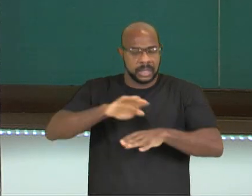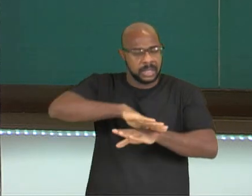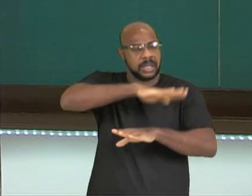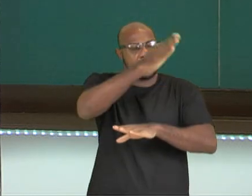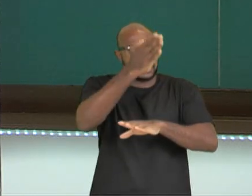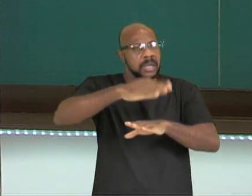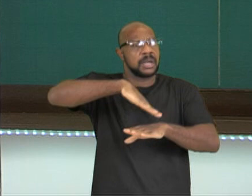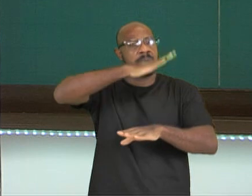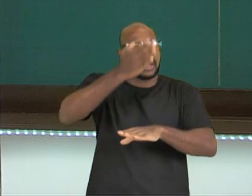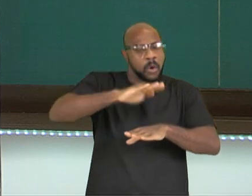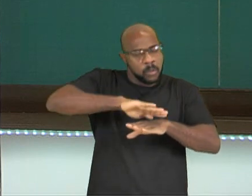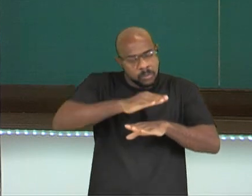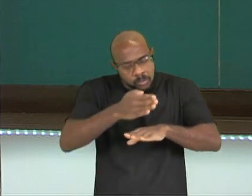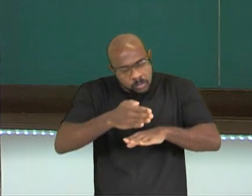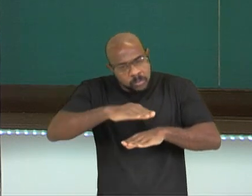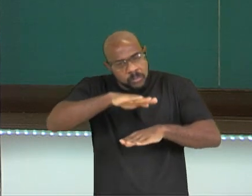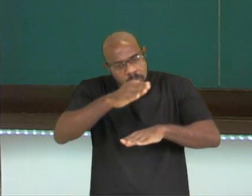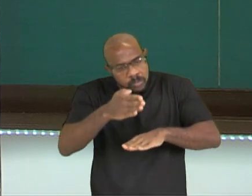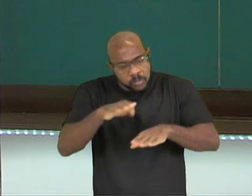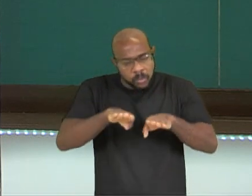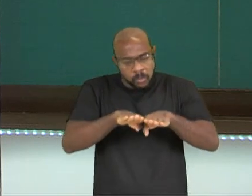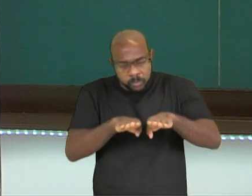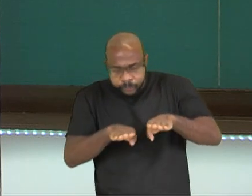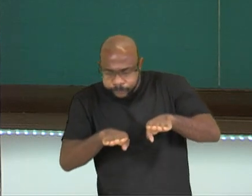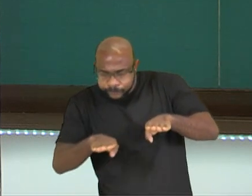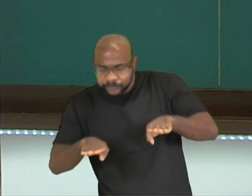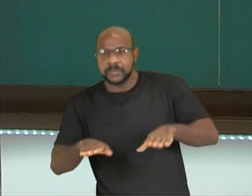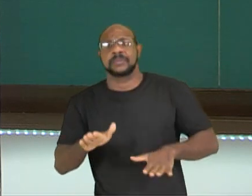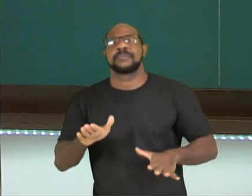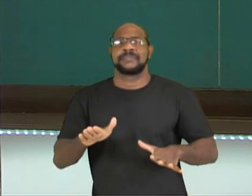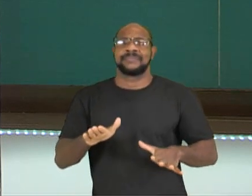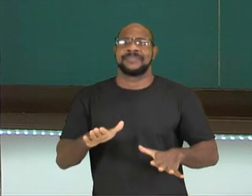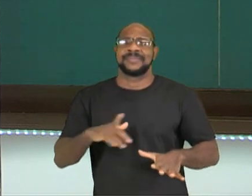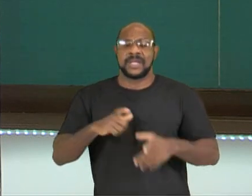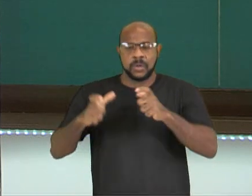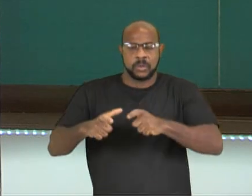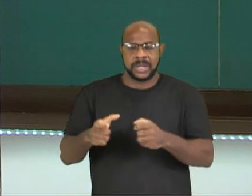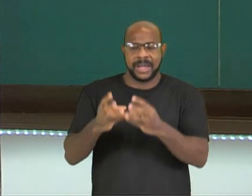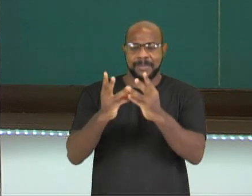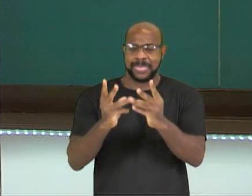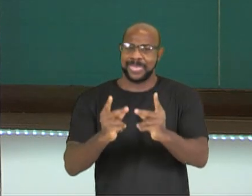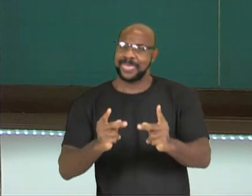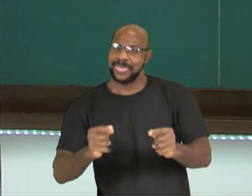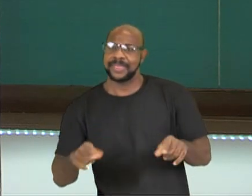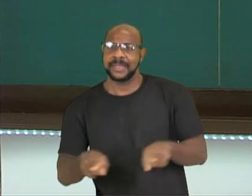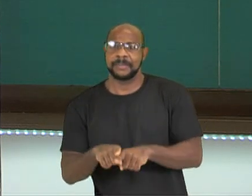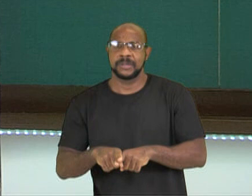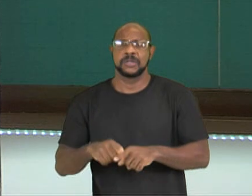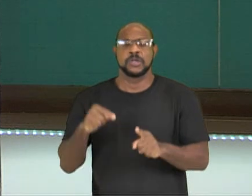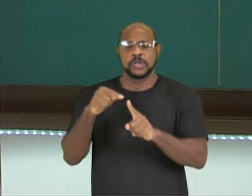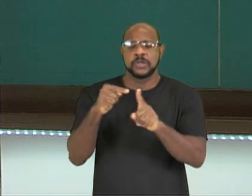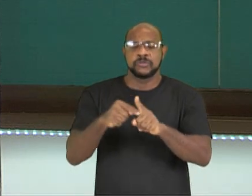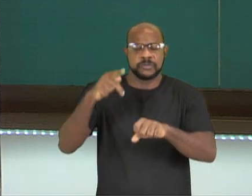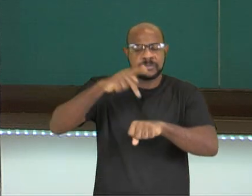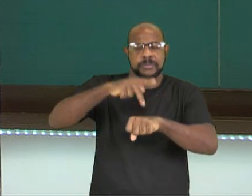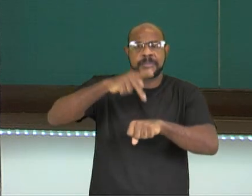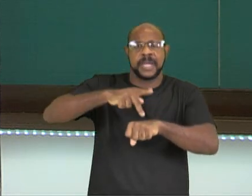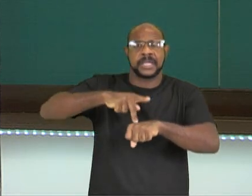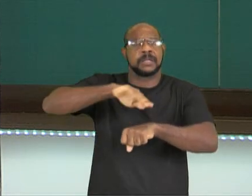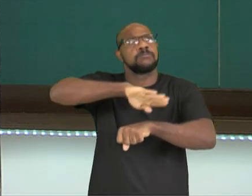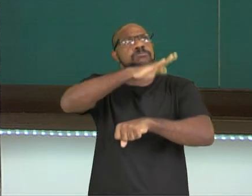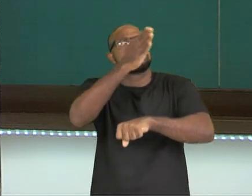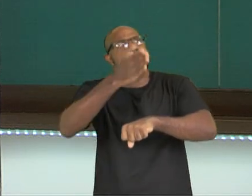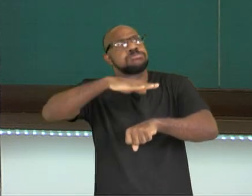mais rebaixadas, áreas com maior desgaste, tipos de rochas diferentes, tudo isso